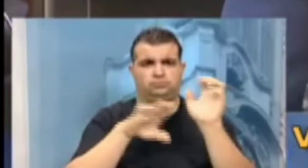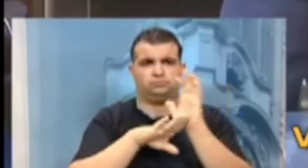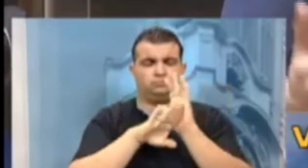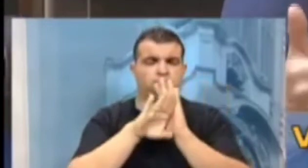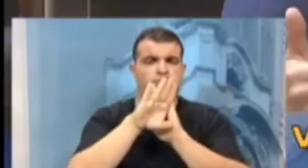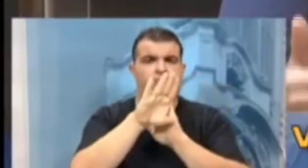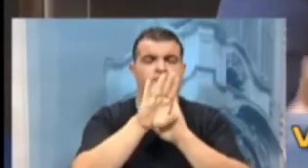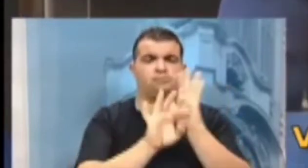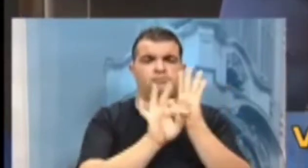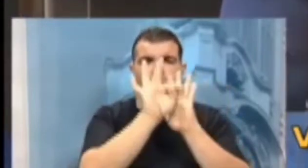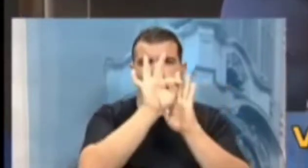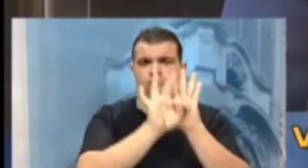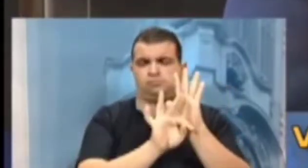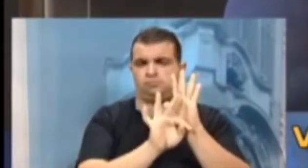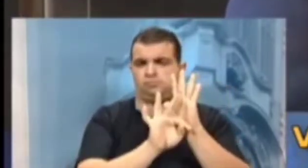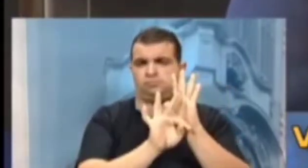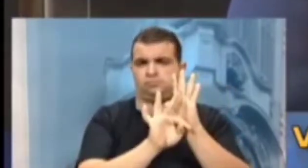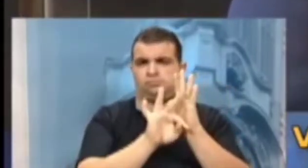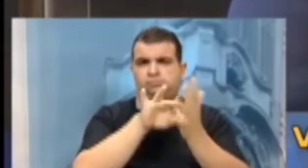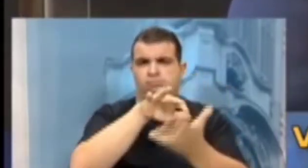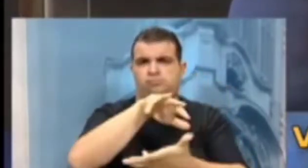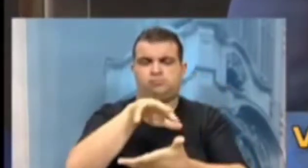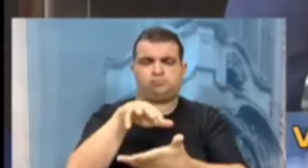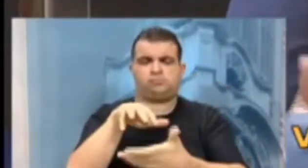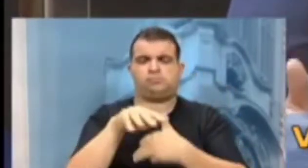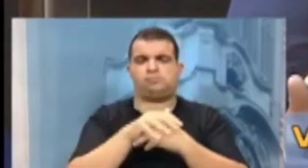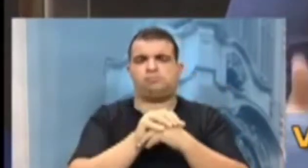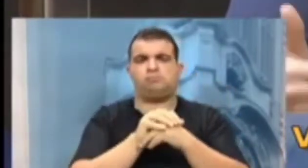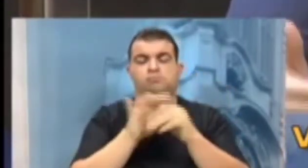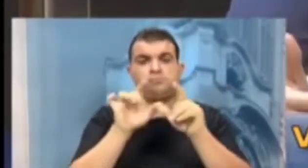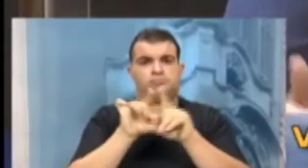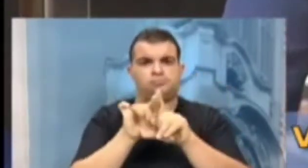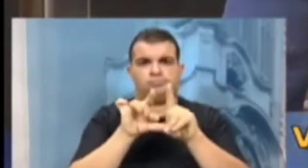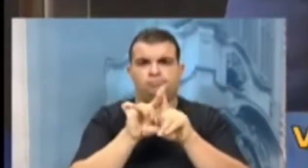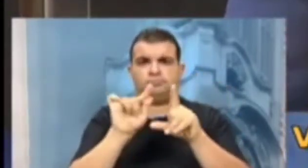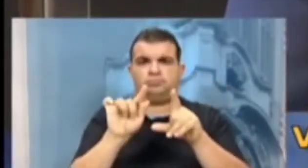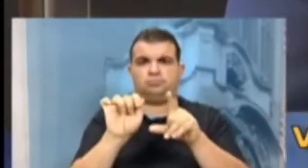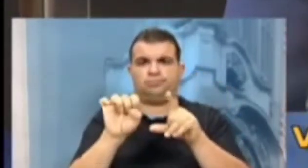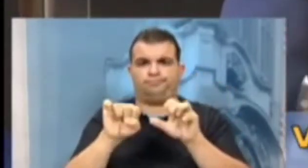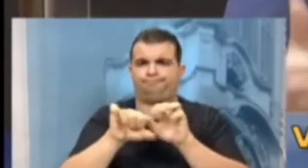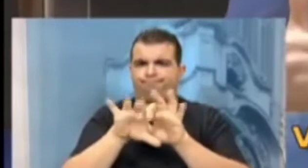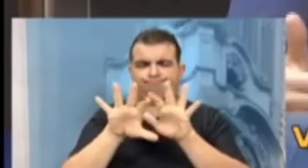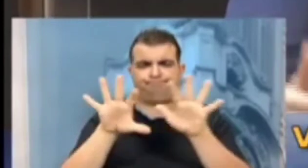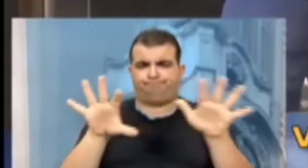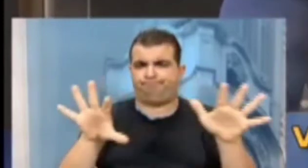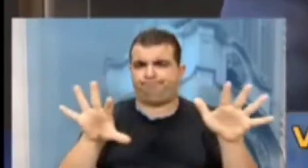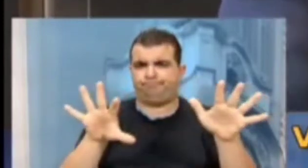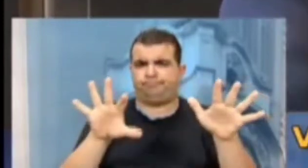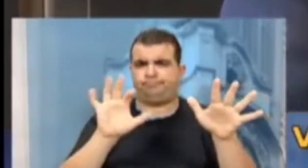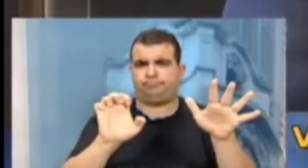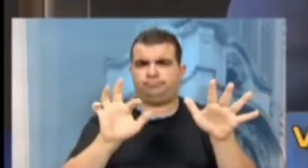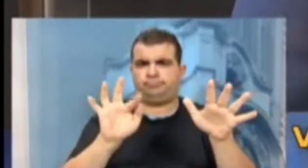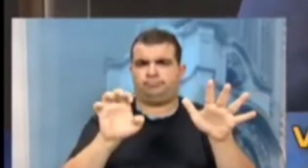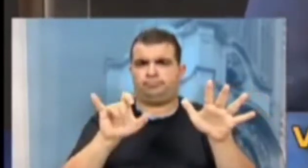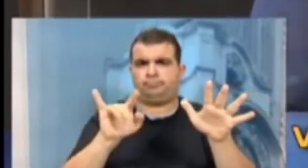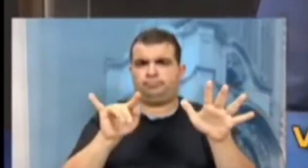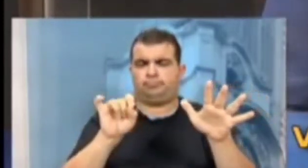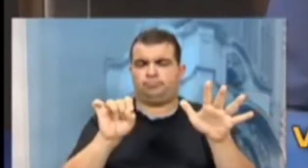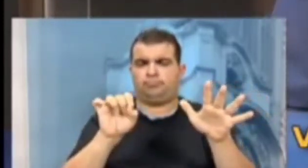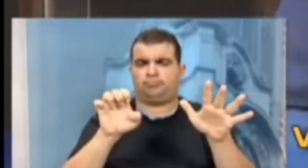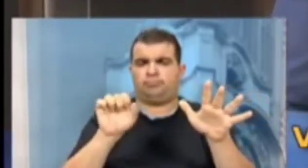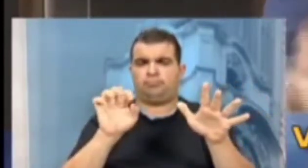da temperatura no nosso planeta pela emissão de gases do efeito estufa